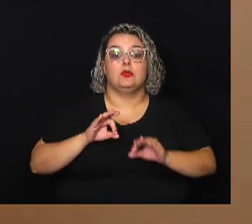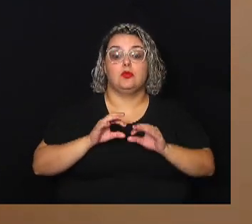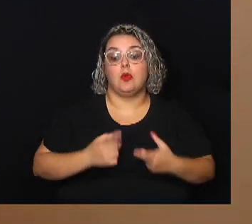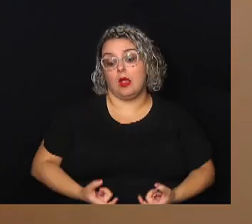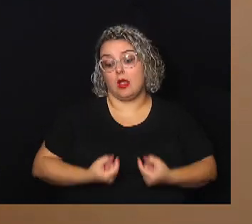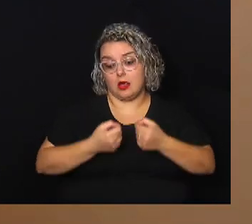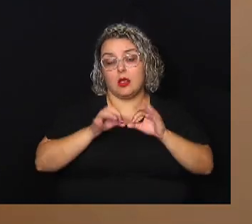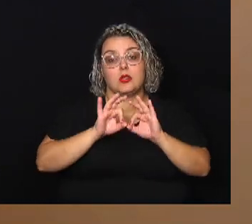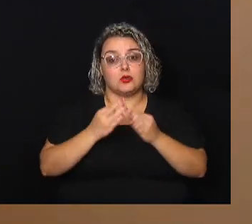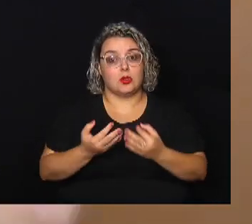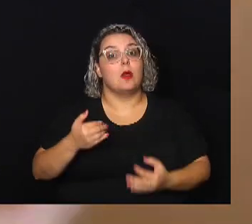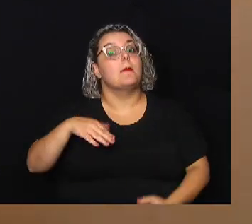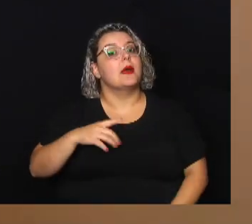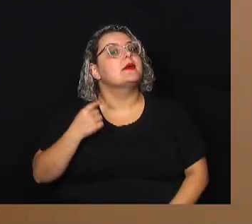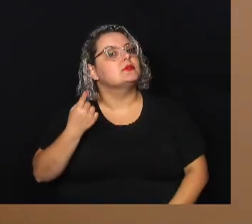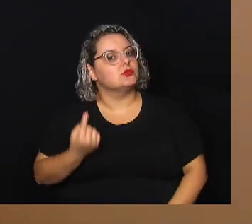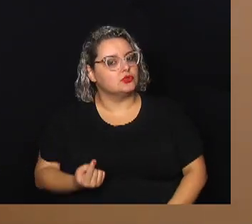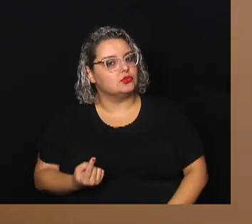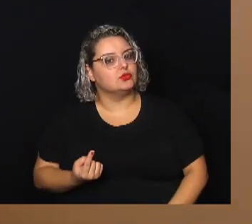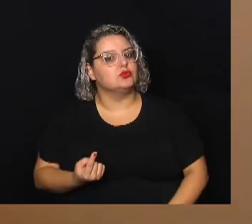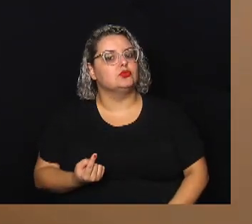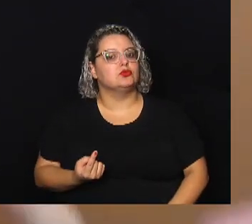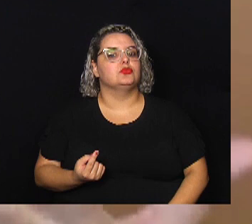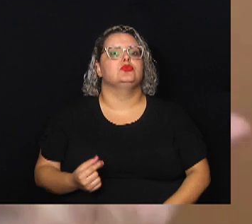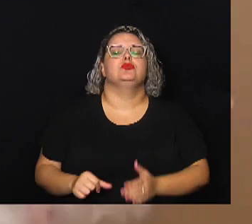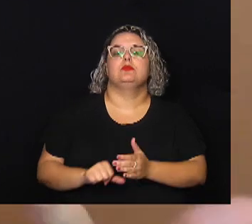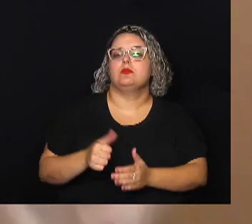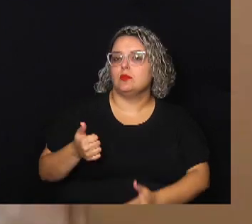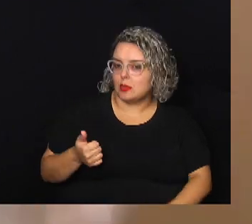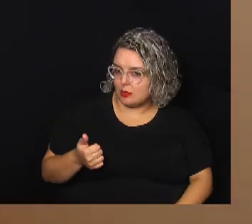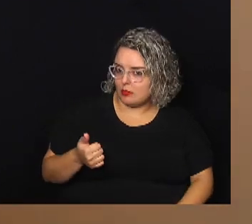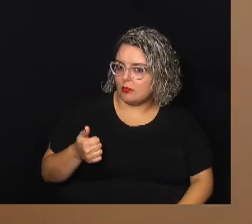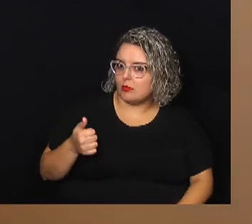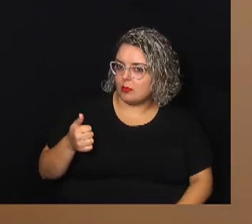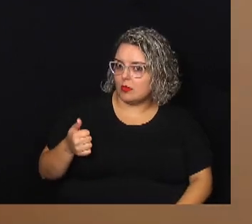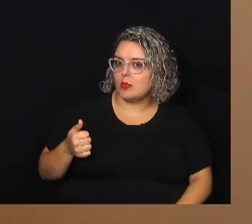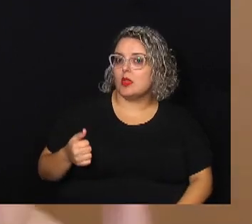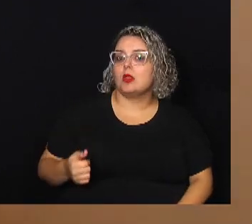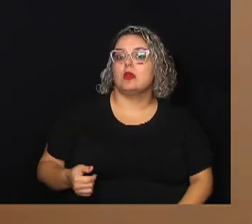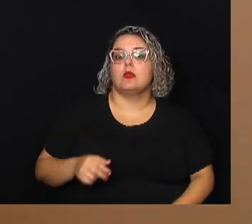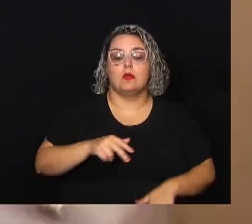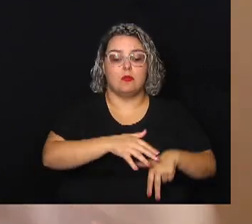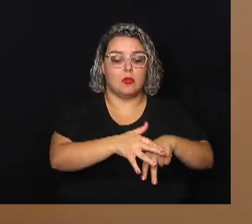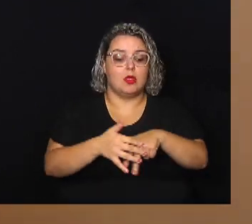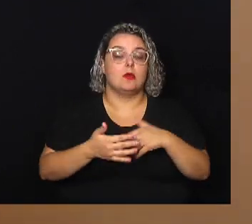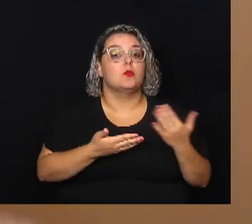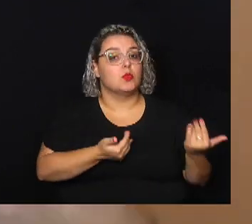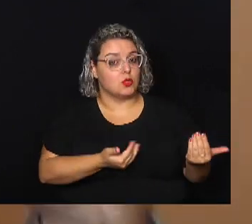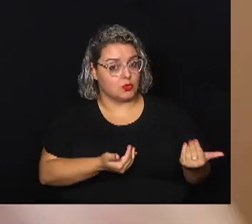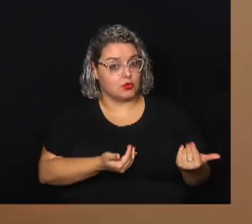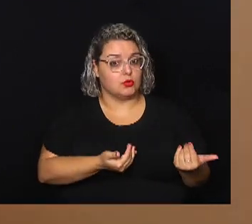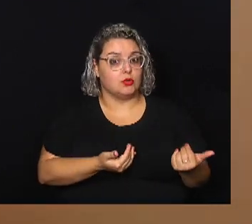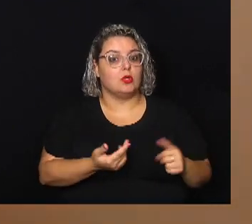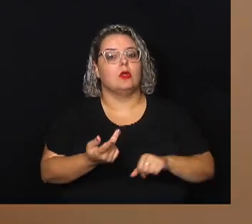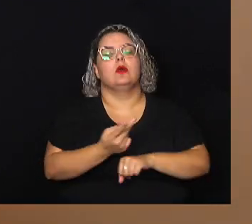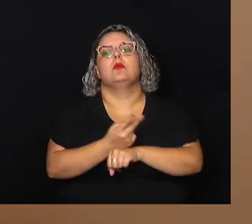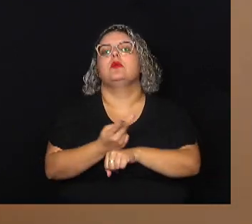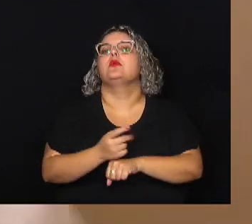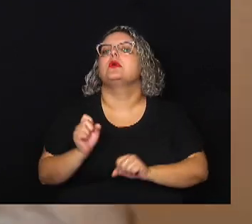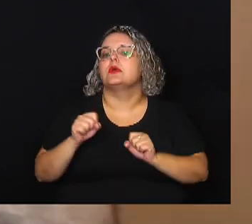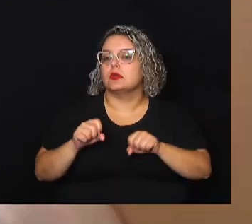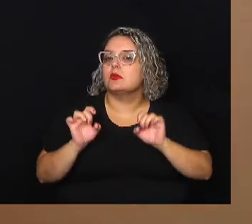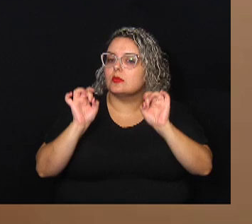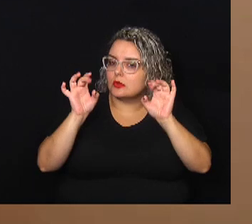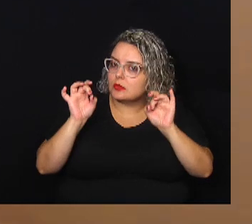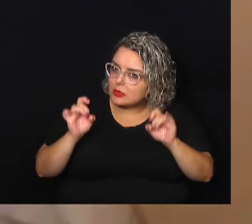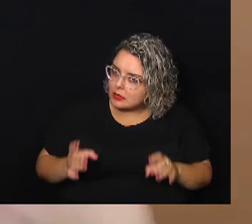principalmente mais de um parente de primeiro grau em pacientes jovens, que você procure aí sim um especialista para que